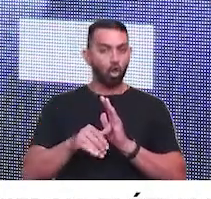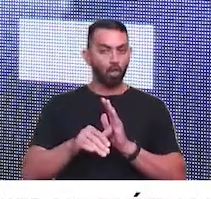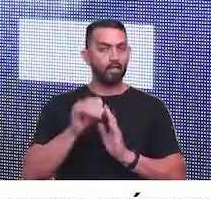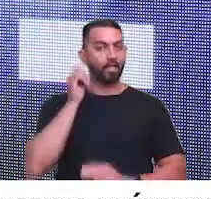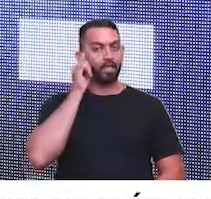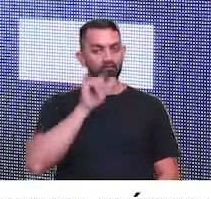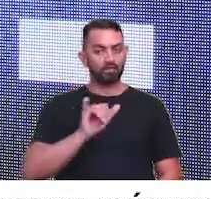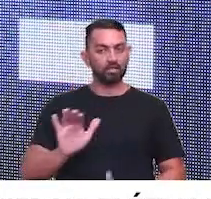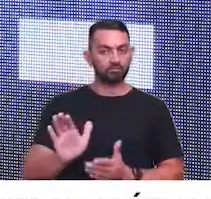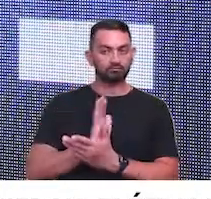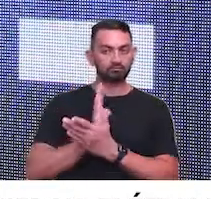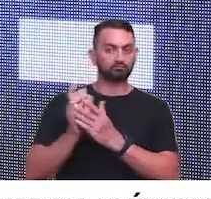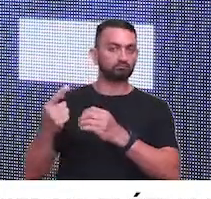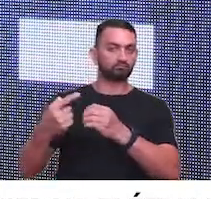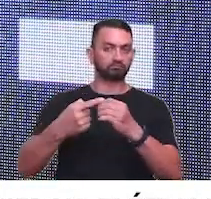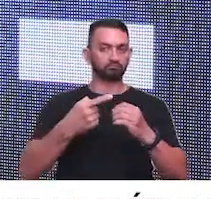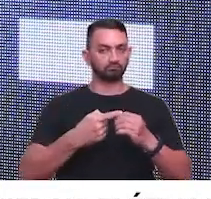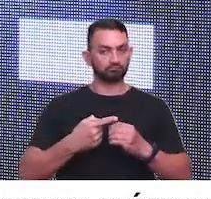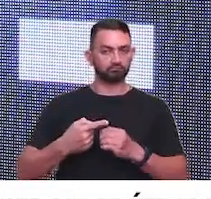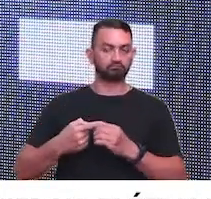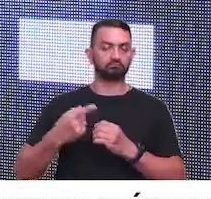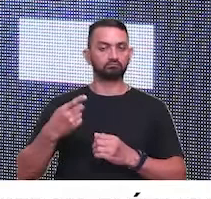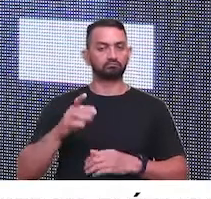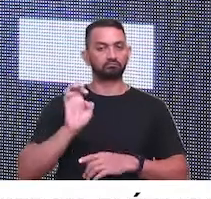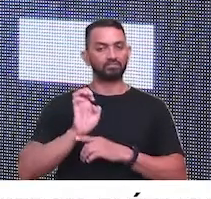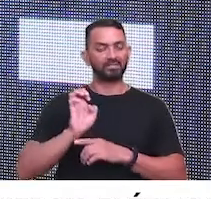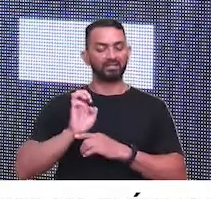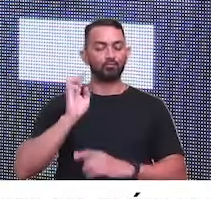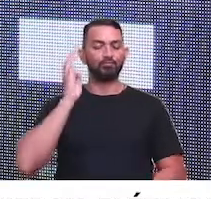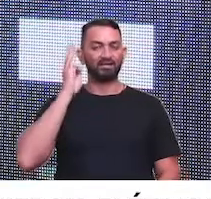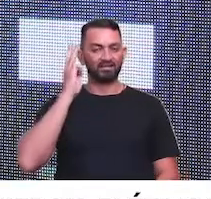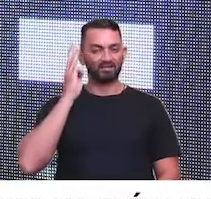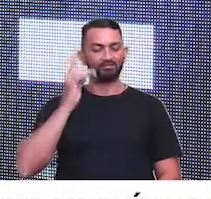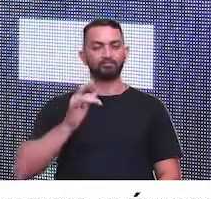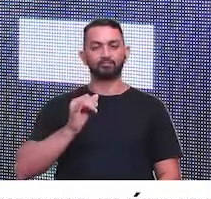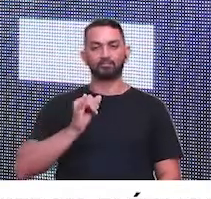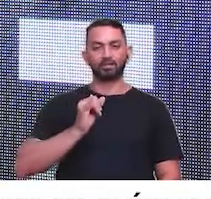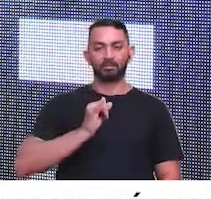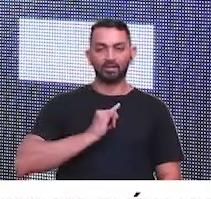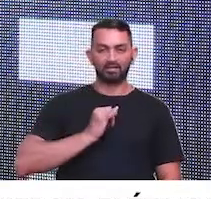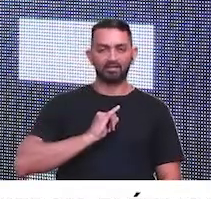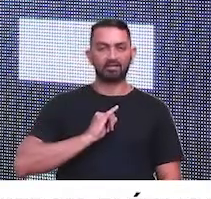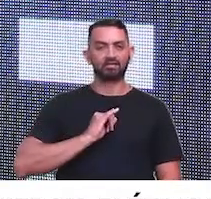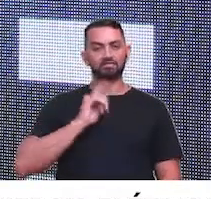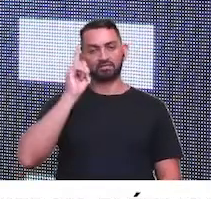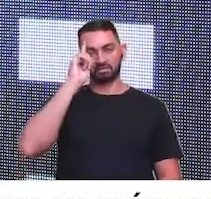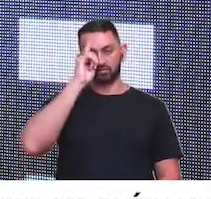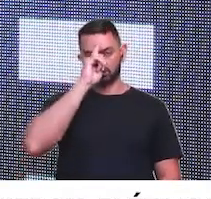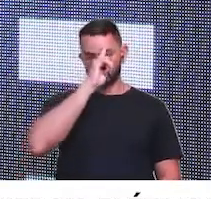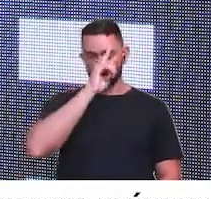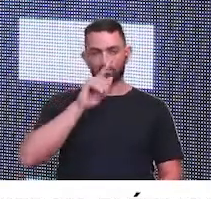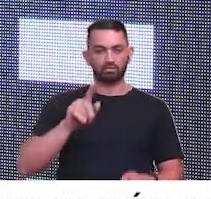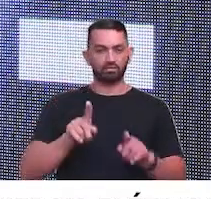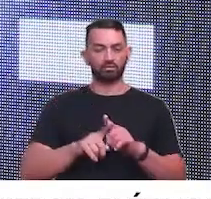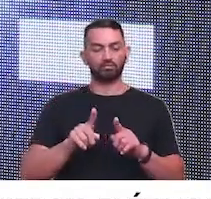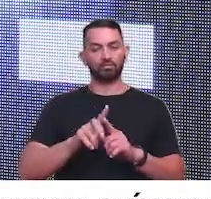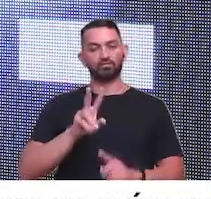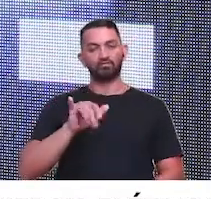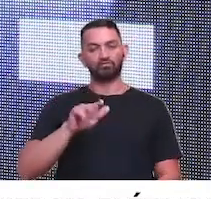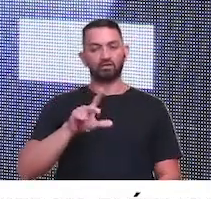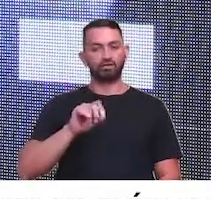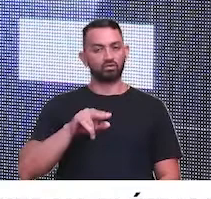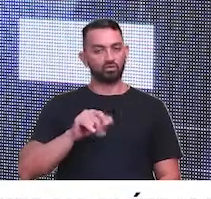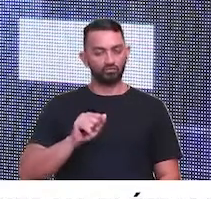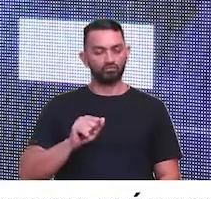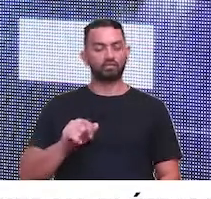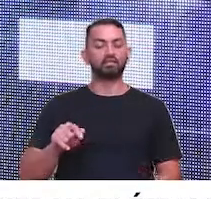isso em algumas cidades aqui do Estado do Maranhão como Imperatriz Grajaú também Vila